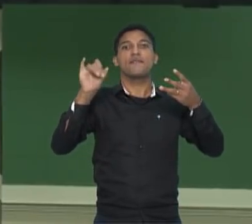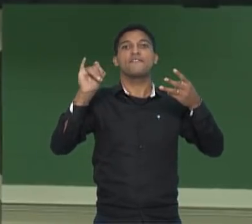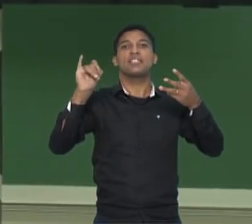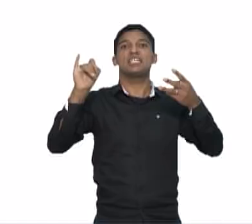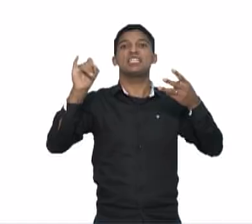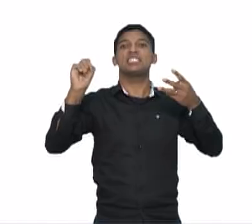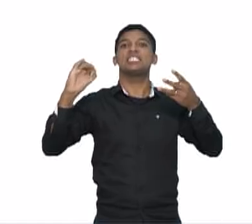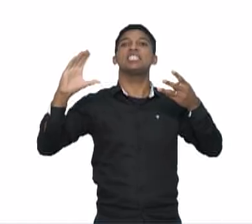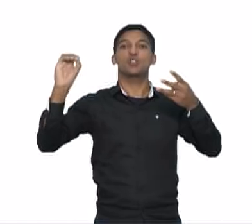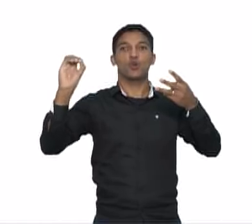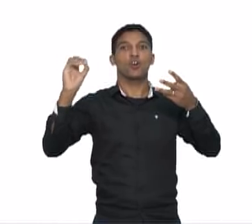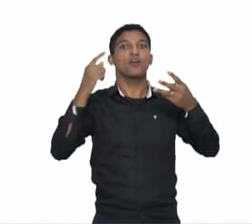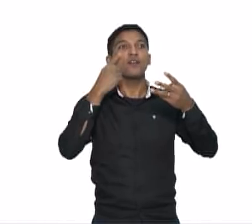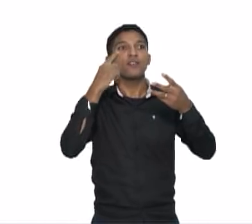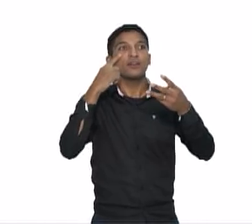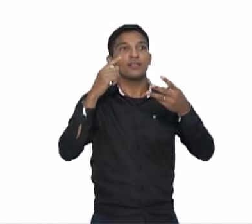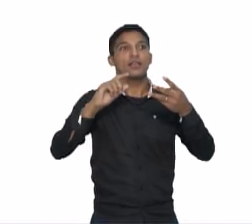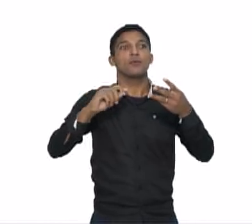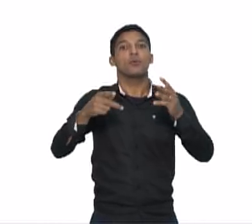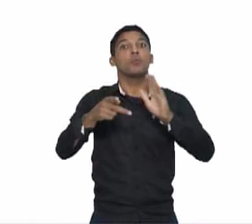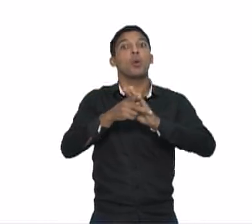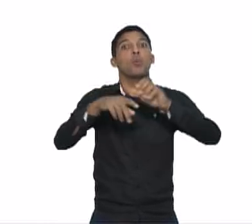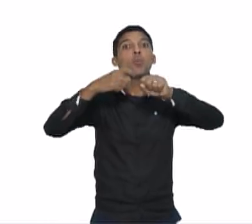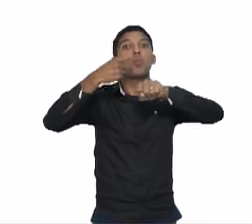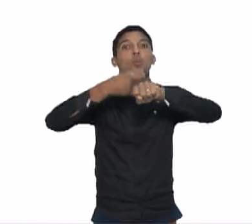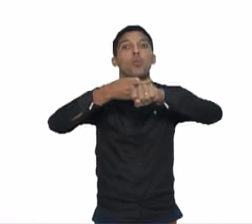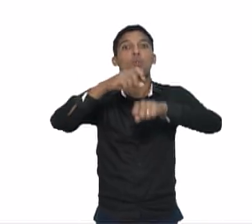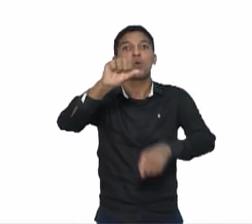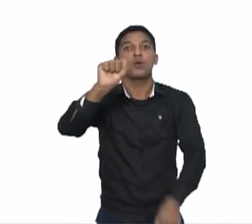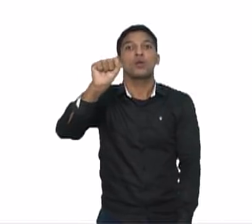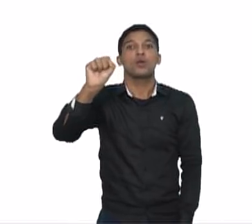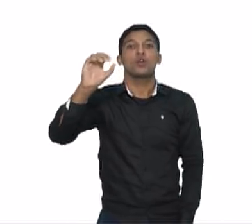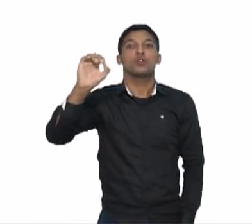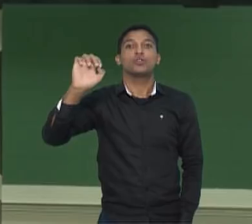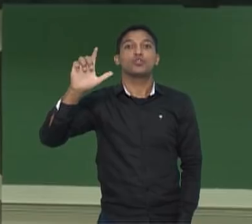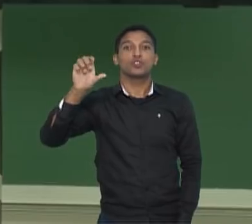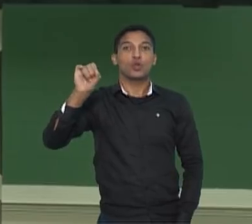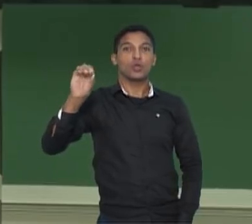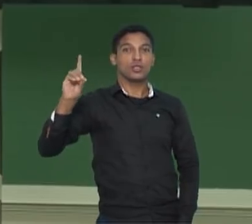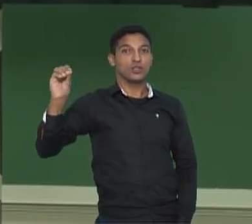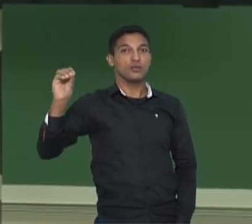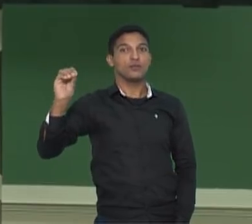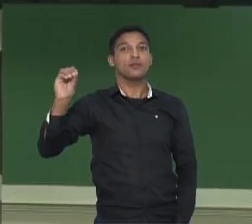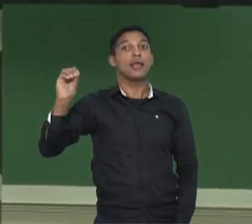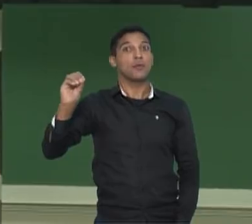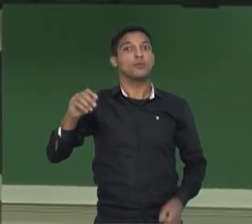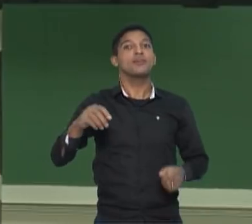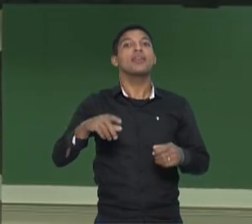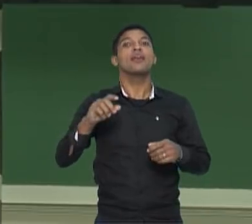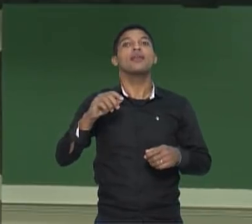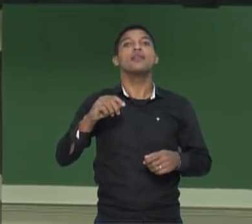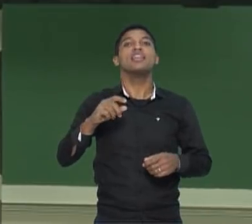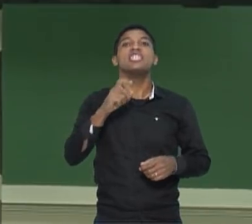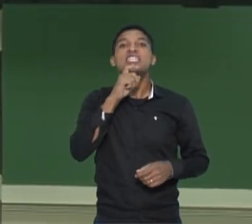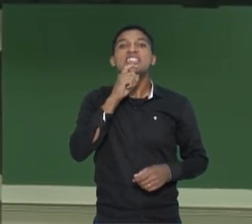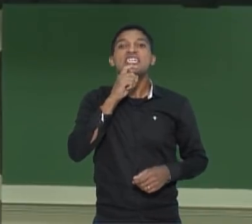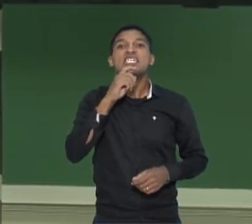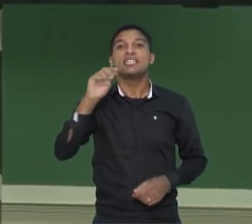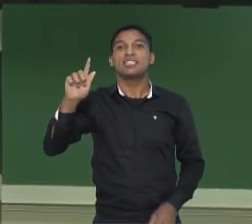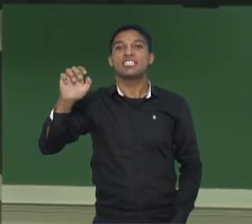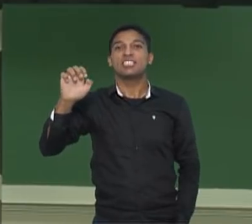Temos o estado físico sólido, onde podemos perceber a água sólida no gelo,